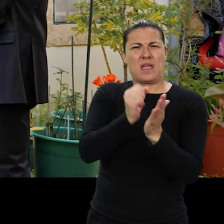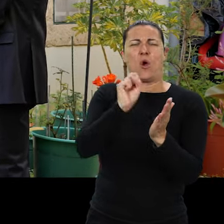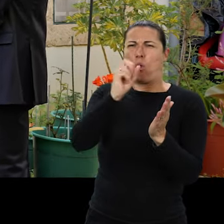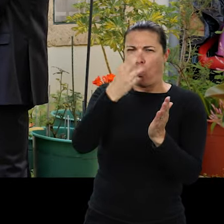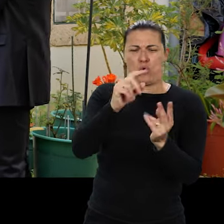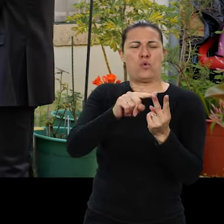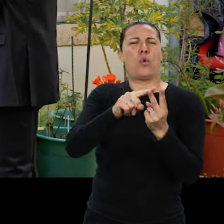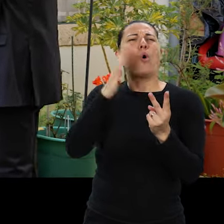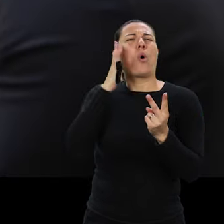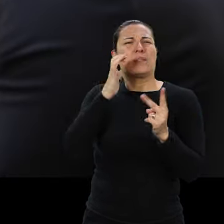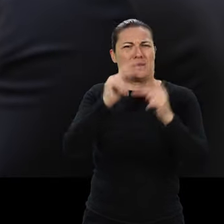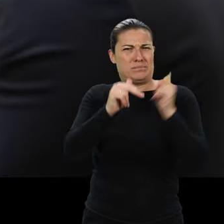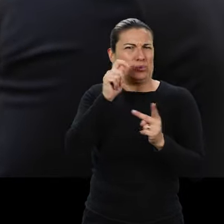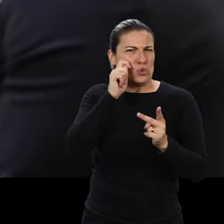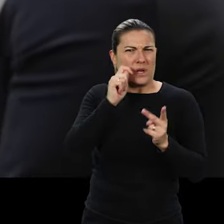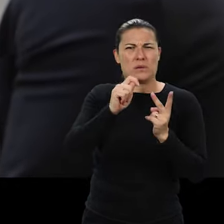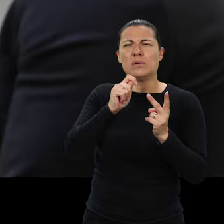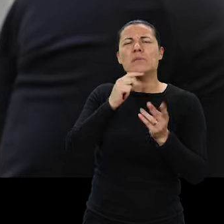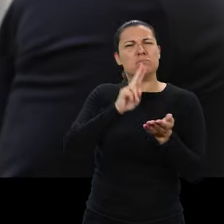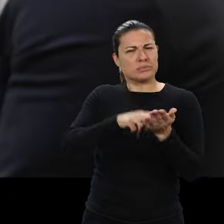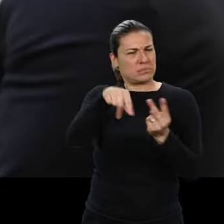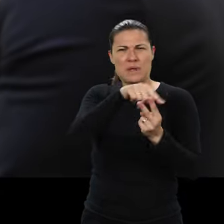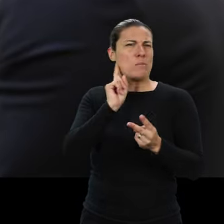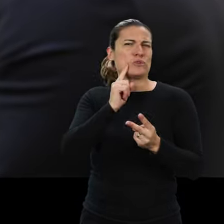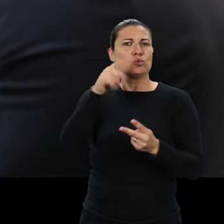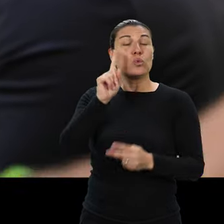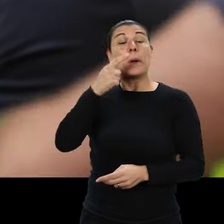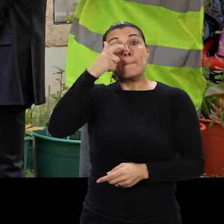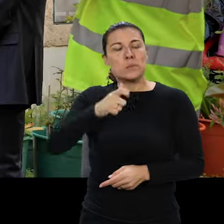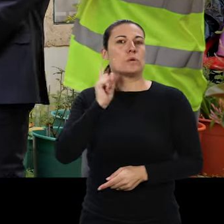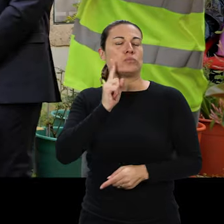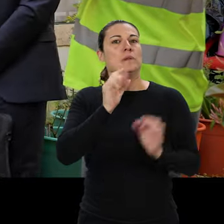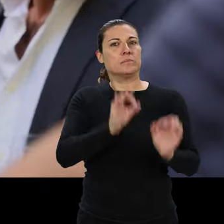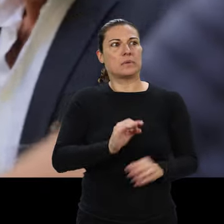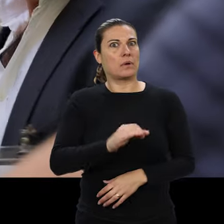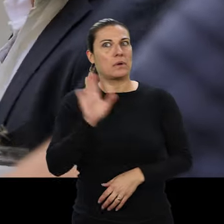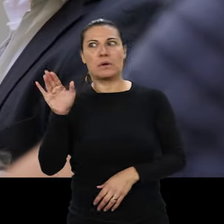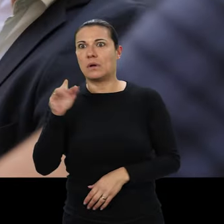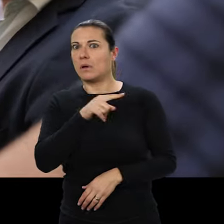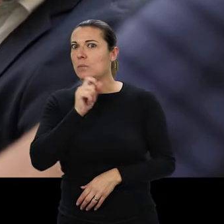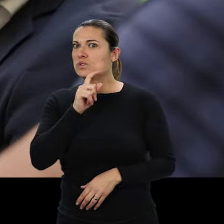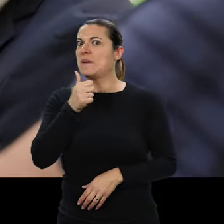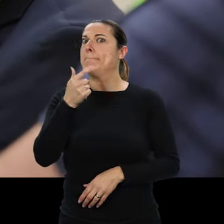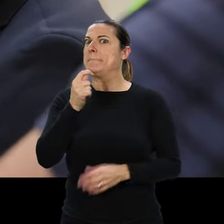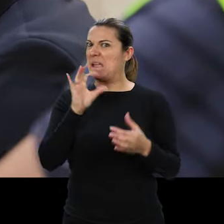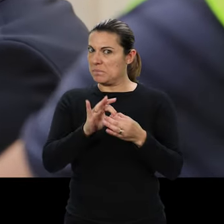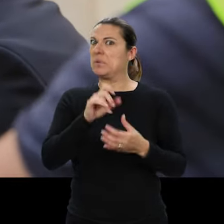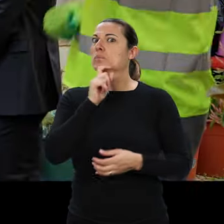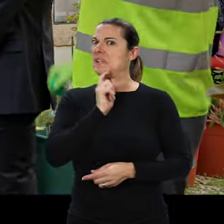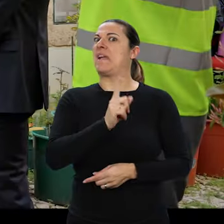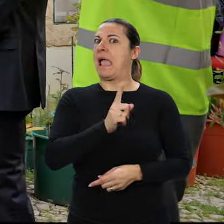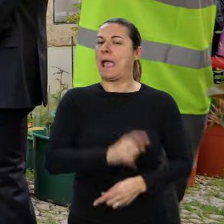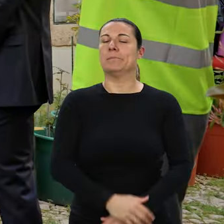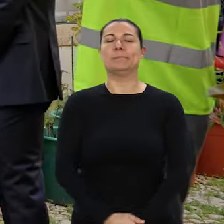os vistos gold, os hostels, isso não são mais importante do que as pessoas. Ui, tu queres ver que estes também são do Bloco de